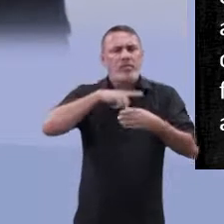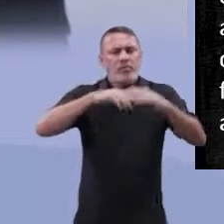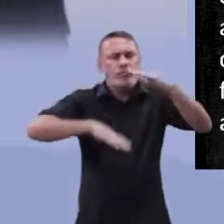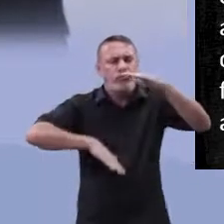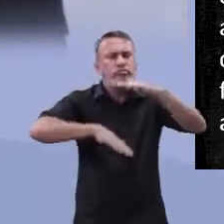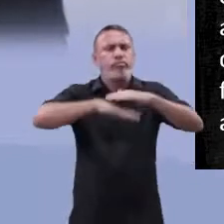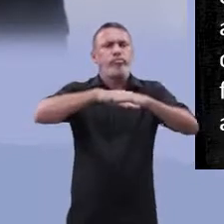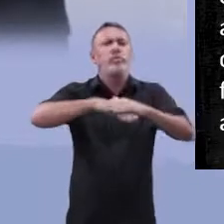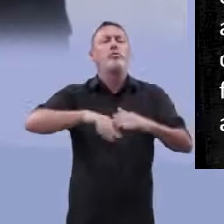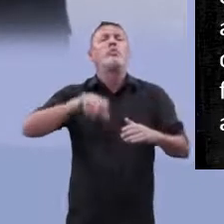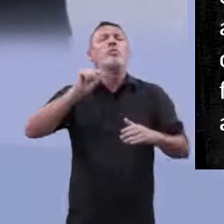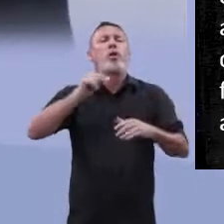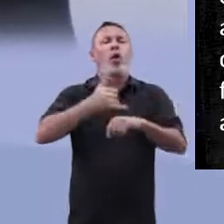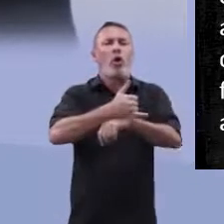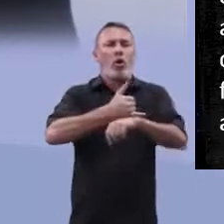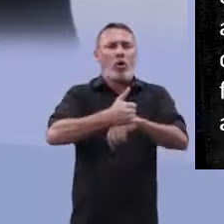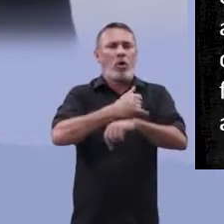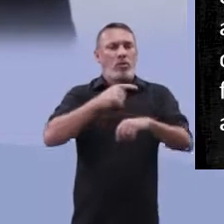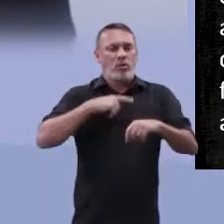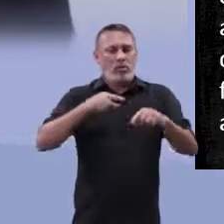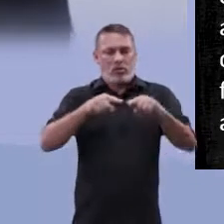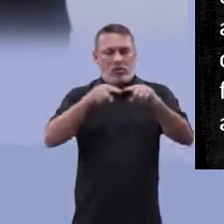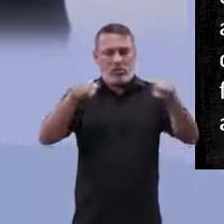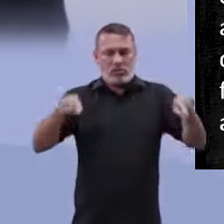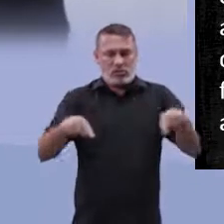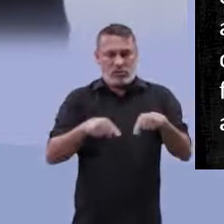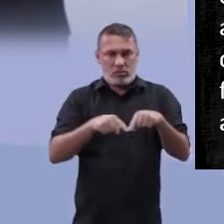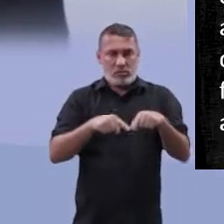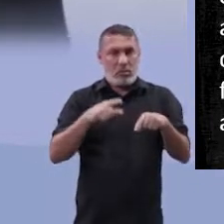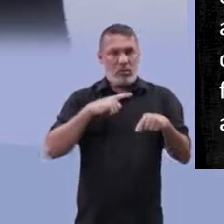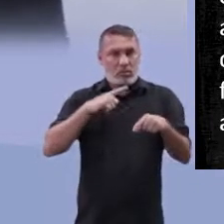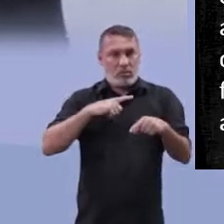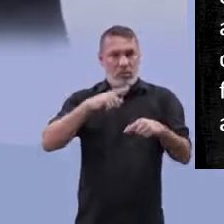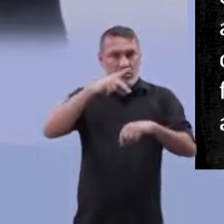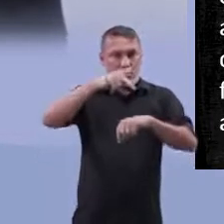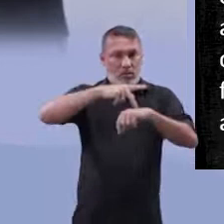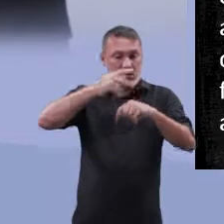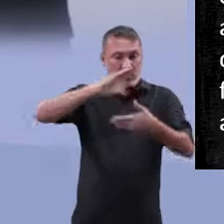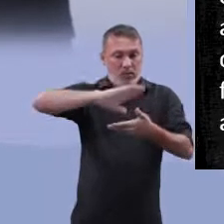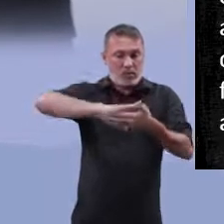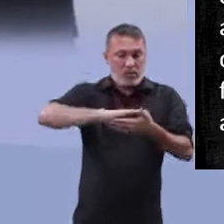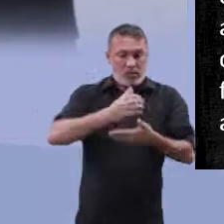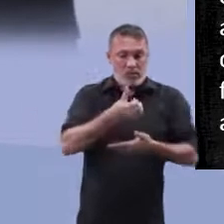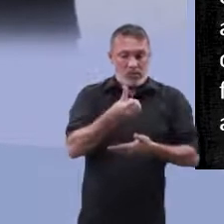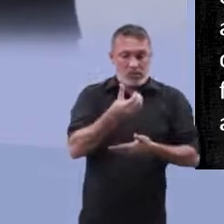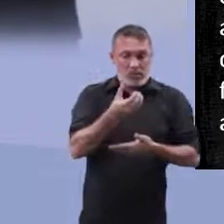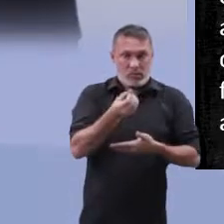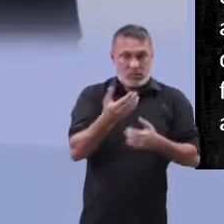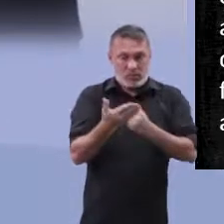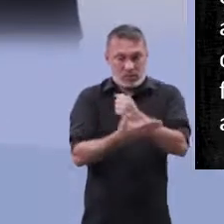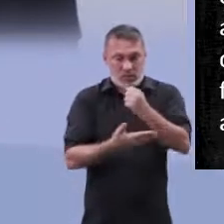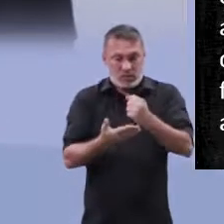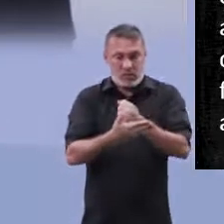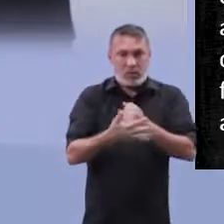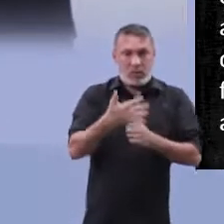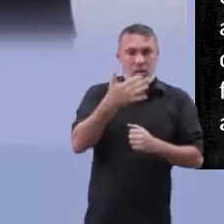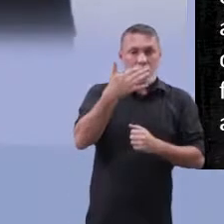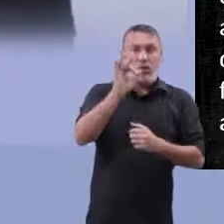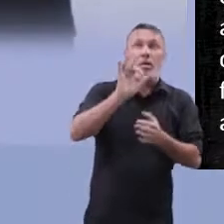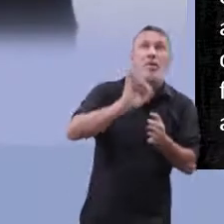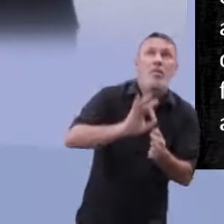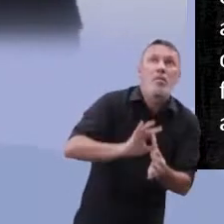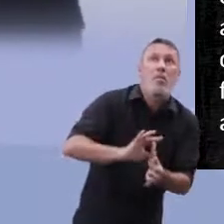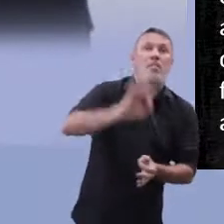formato de um paralelepípedo retangular com as dimensões dadas por 60 metros, 60 por 10 de base